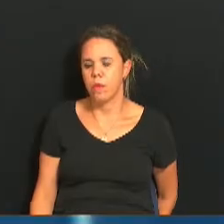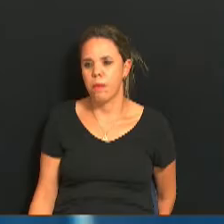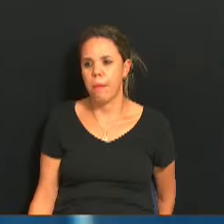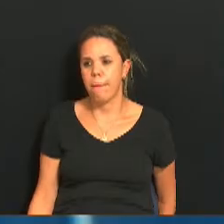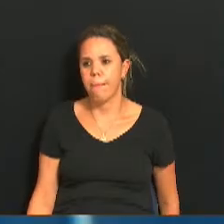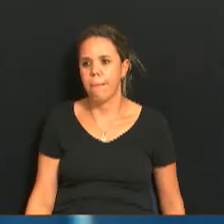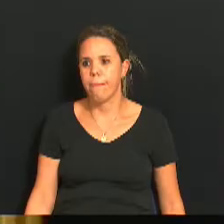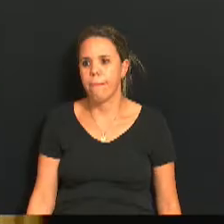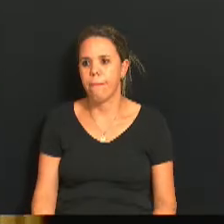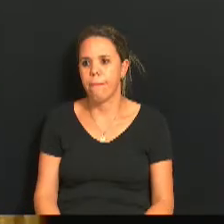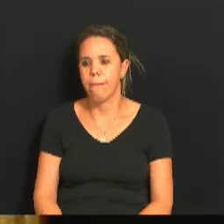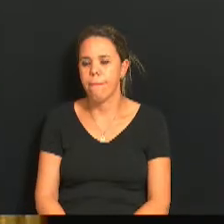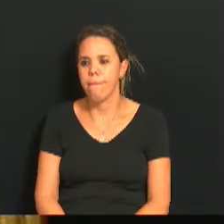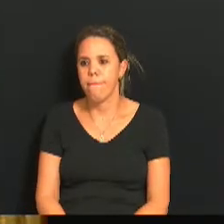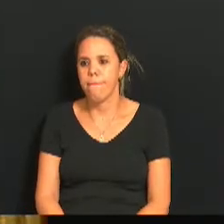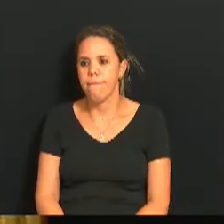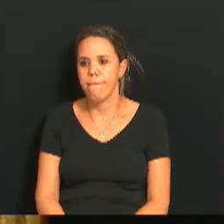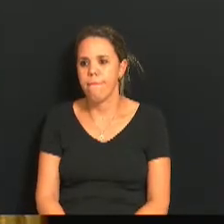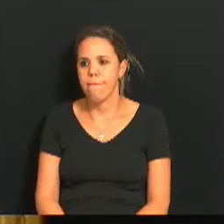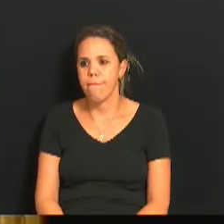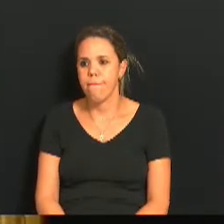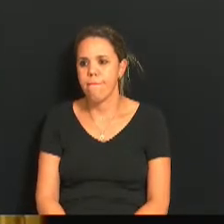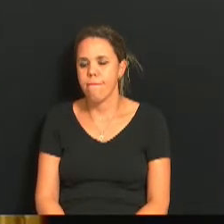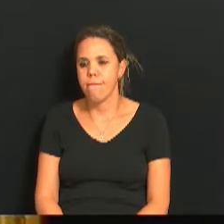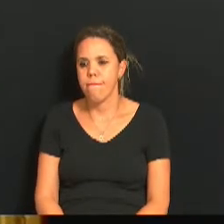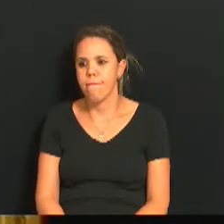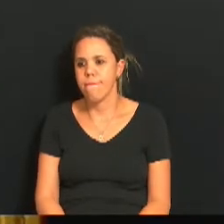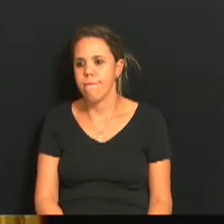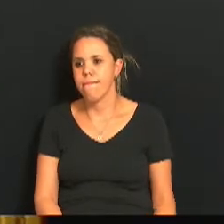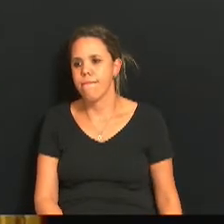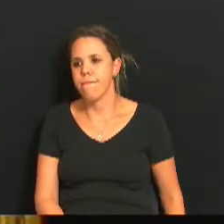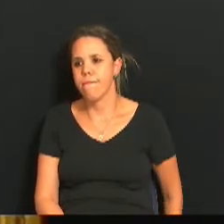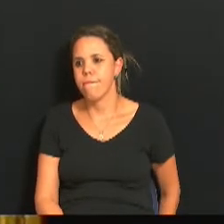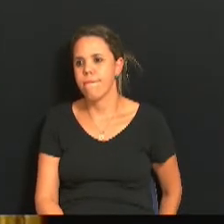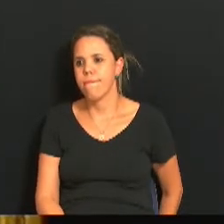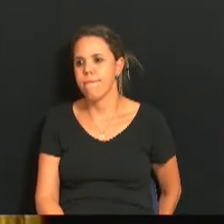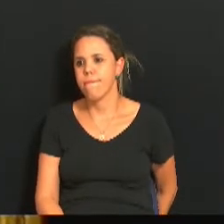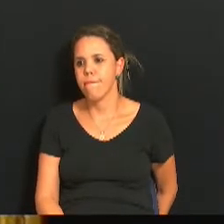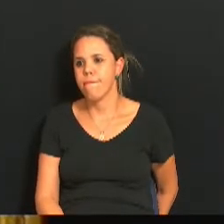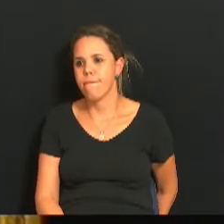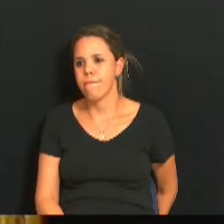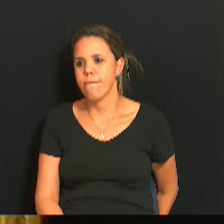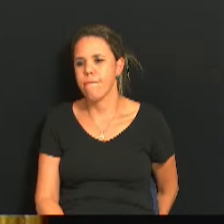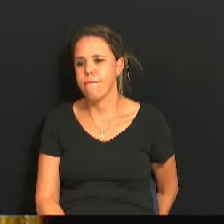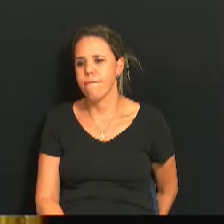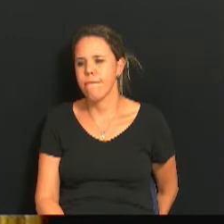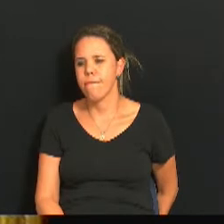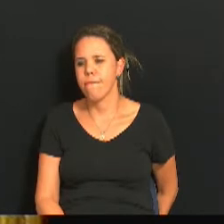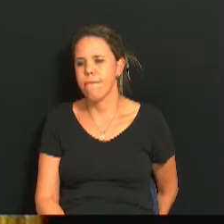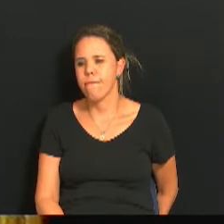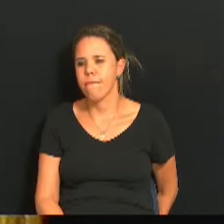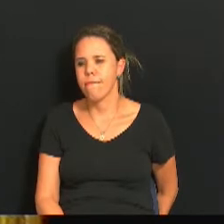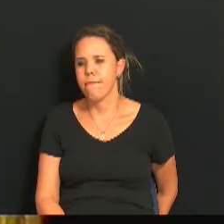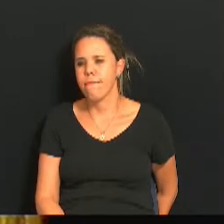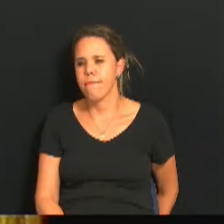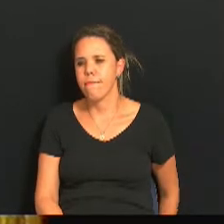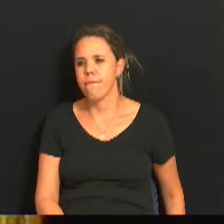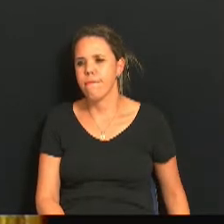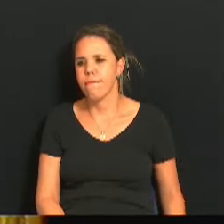o senhor presidente muito obrigado agradeço a presença isso comentário